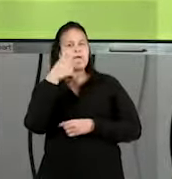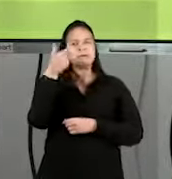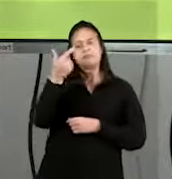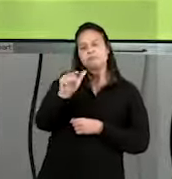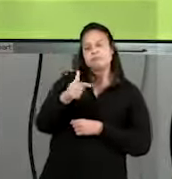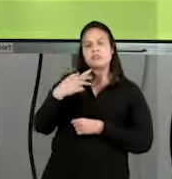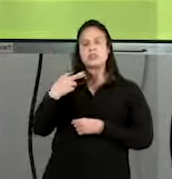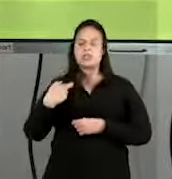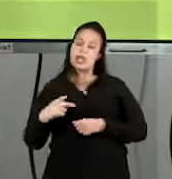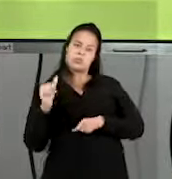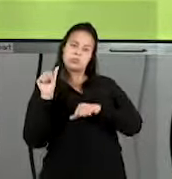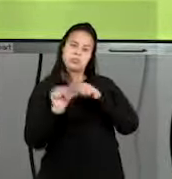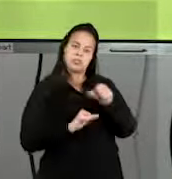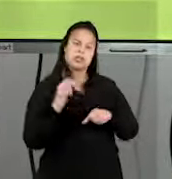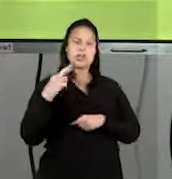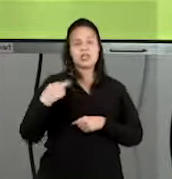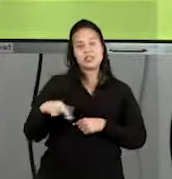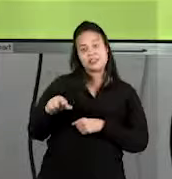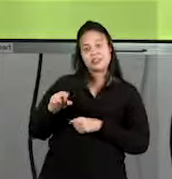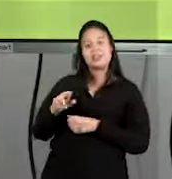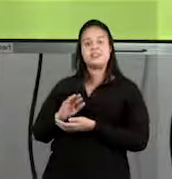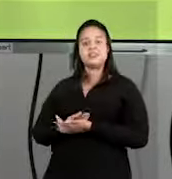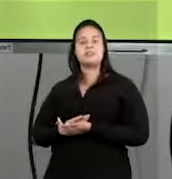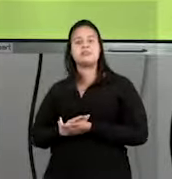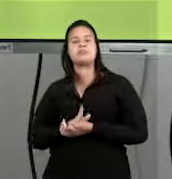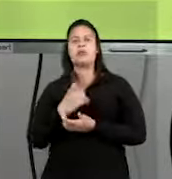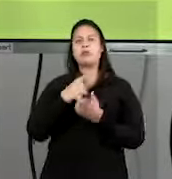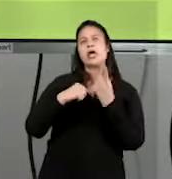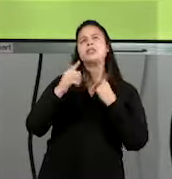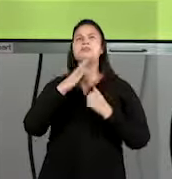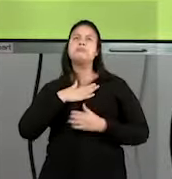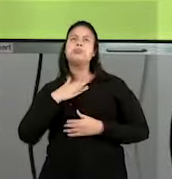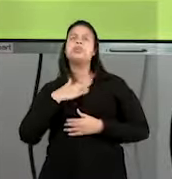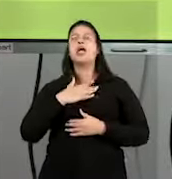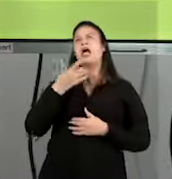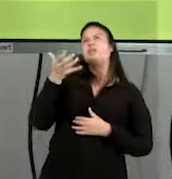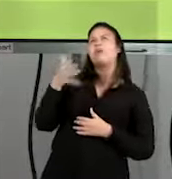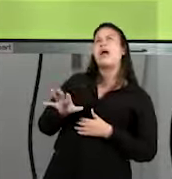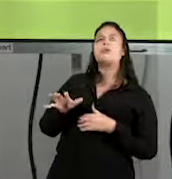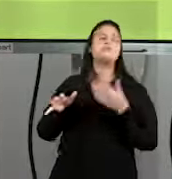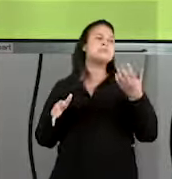de mudar de religião quantas vezes você tiver com vontade, é um direito humano.